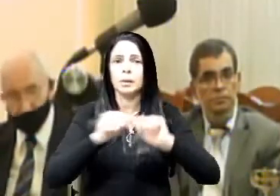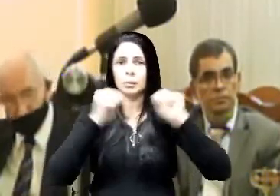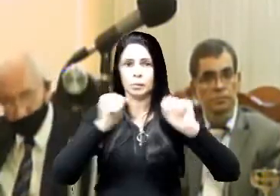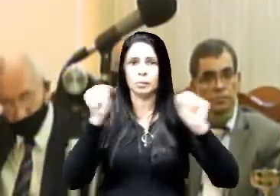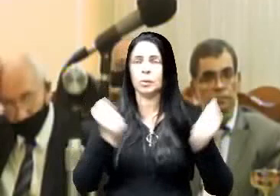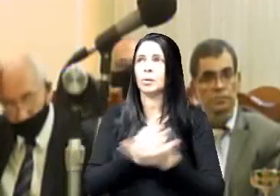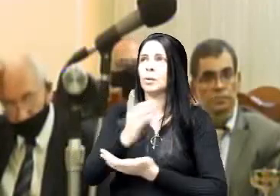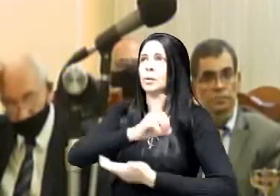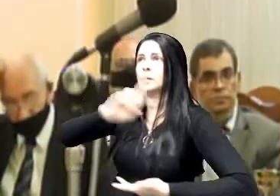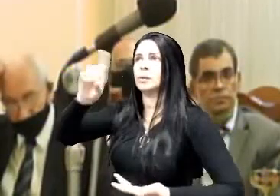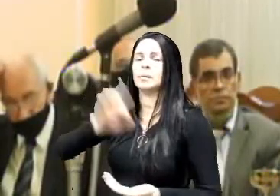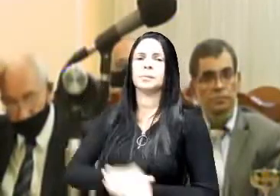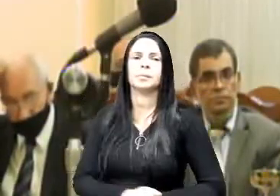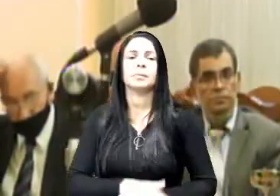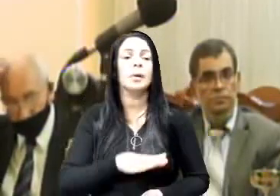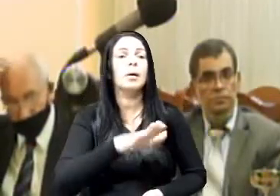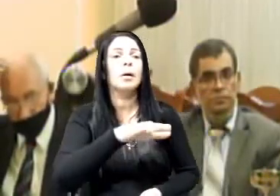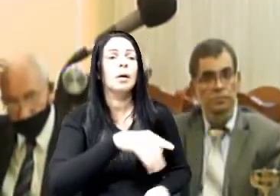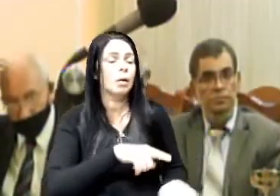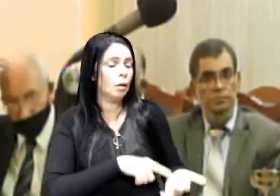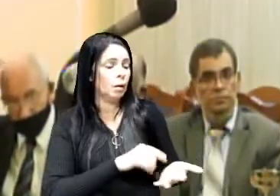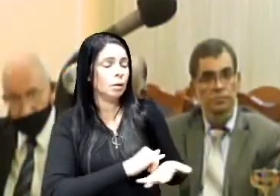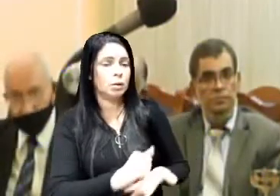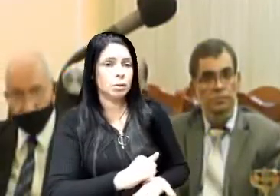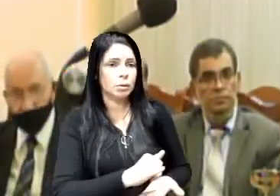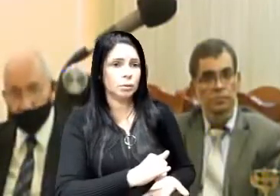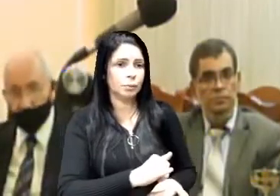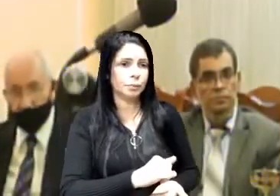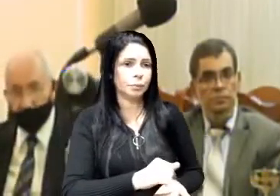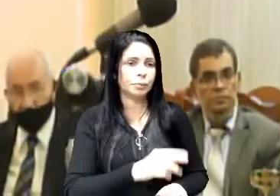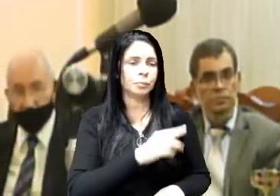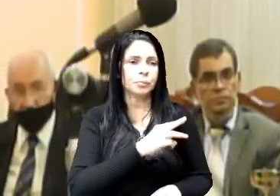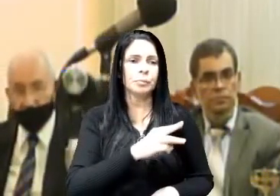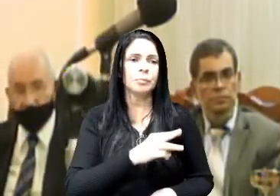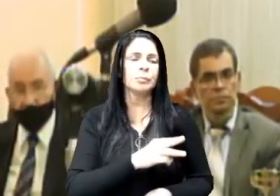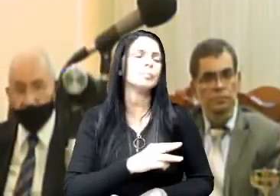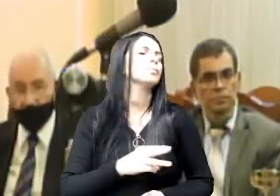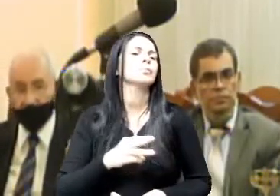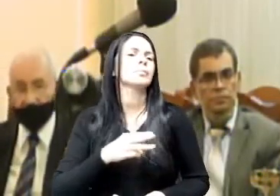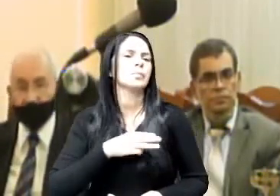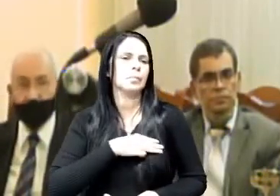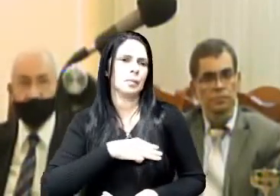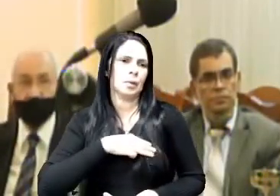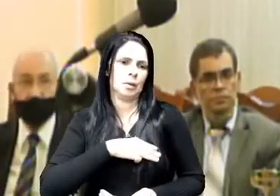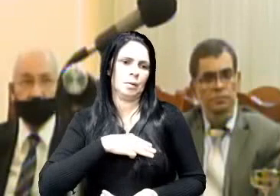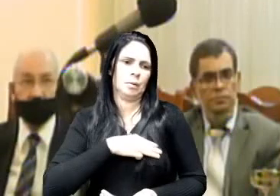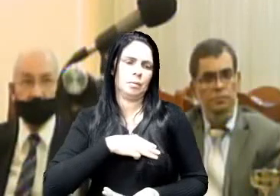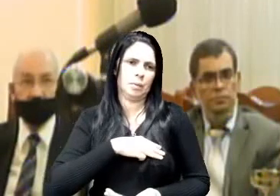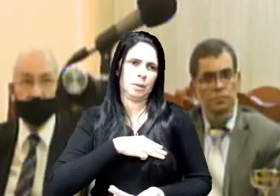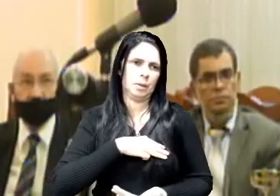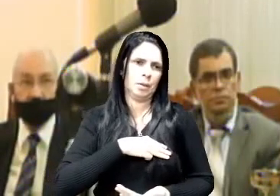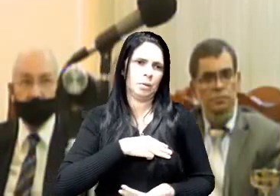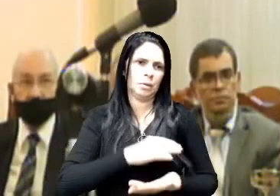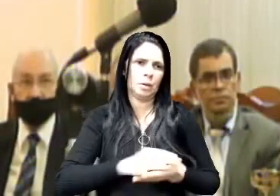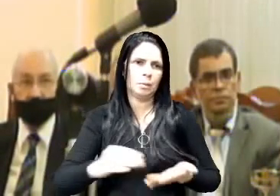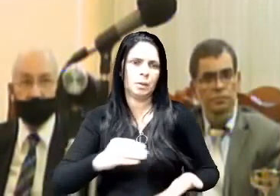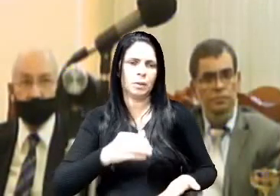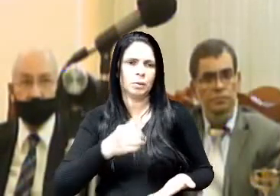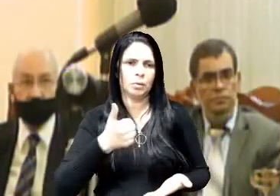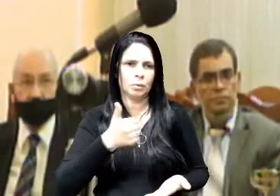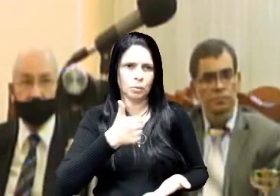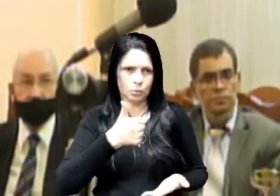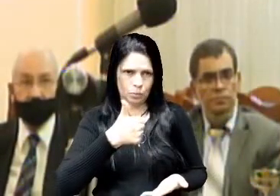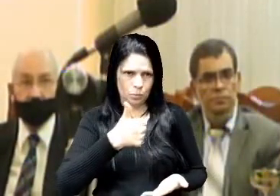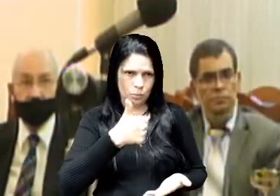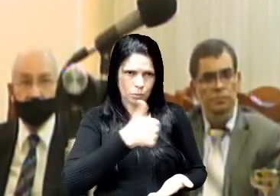Deus. Olha o que Jesus falou, São Mateus capítulo 5, versículo 11 e 12. Foi Jesus quem disse isso. Bem-aventurados